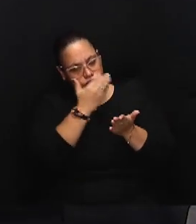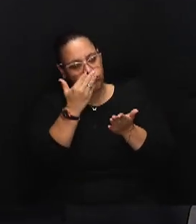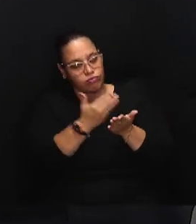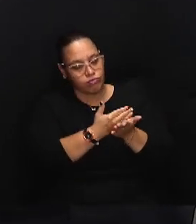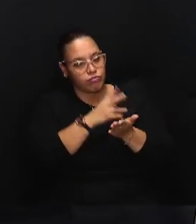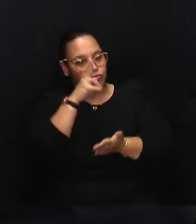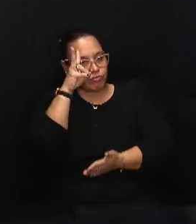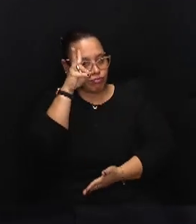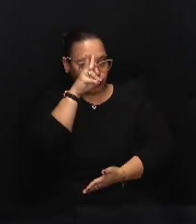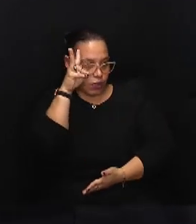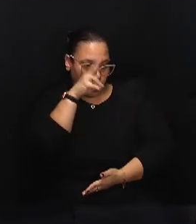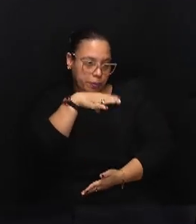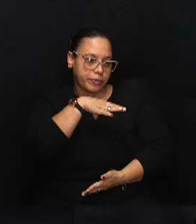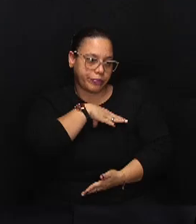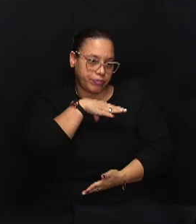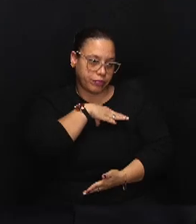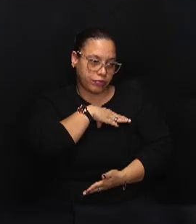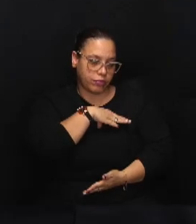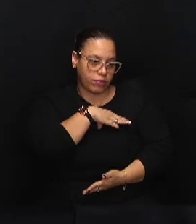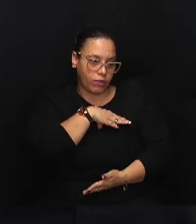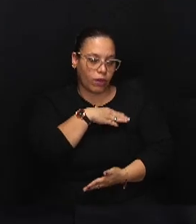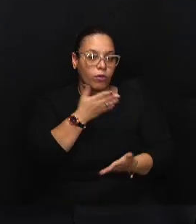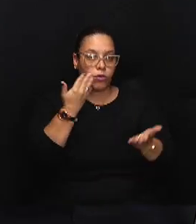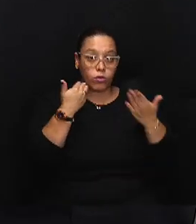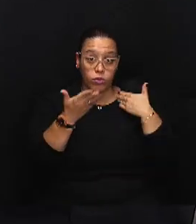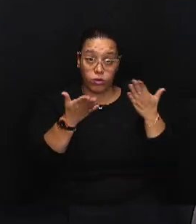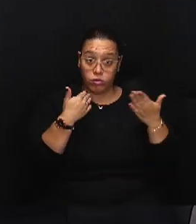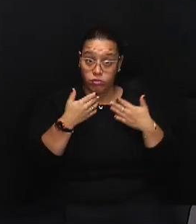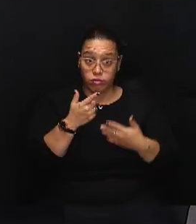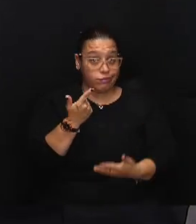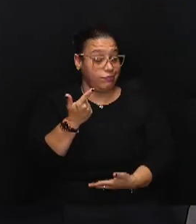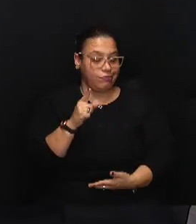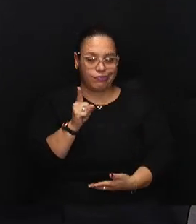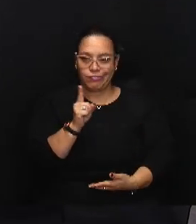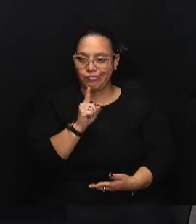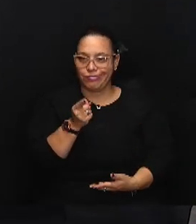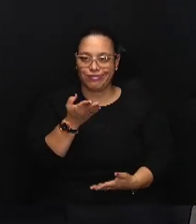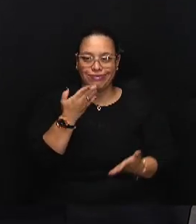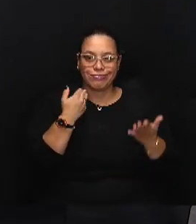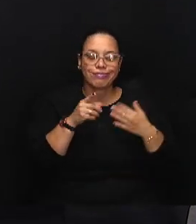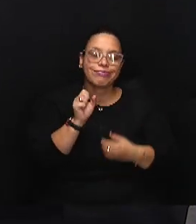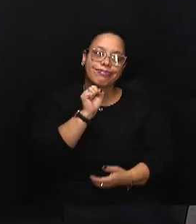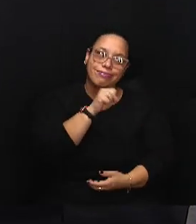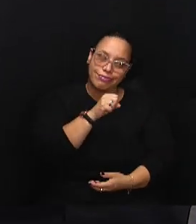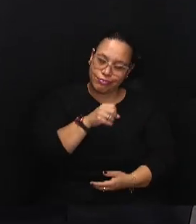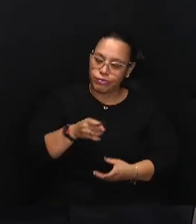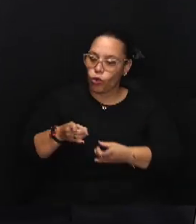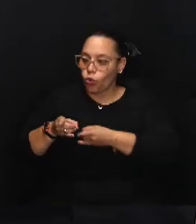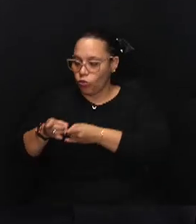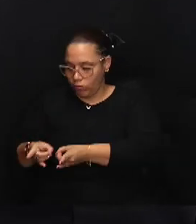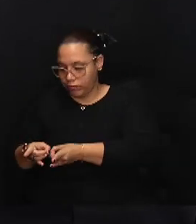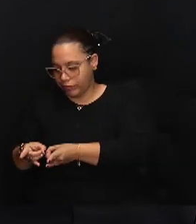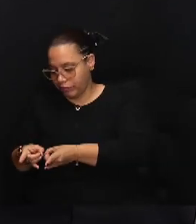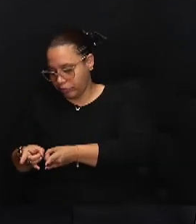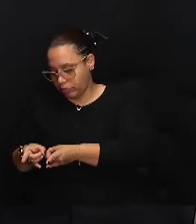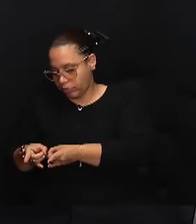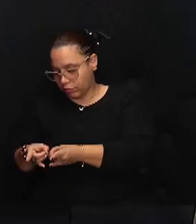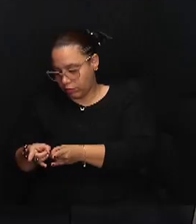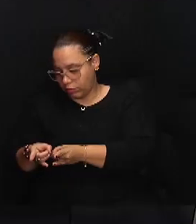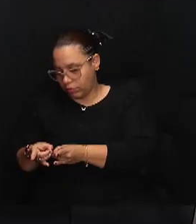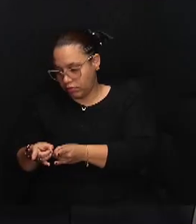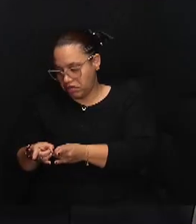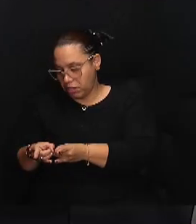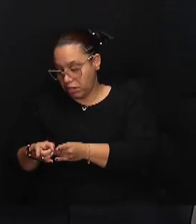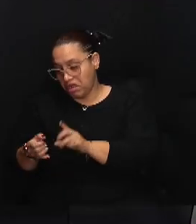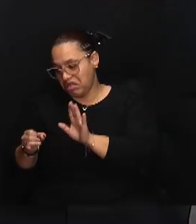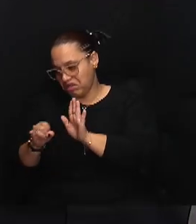né? Tanto com as histórias que são contadas, quanto as que não são, né? Exatamente. Eu acho que o cemitério, ele nos dá essa